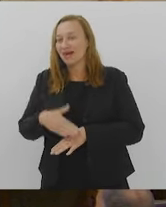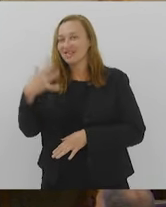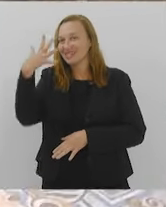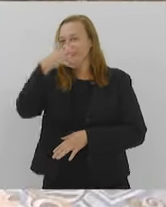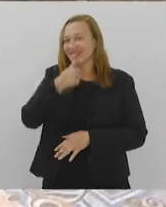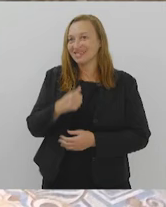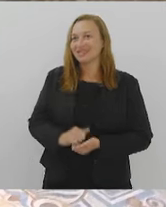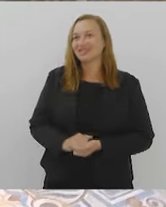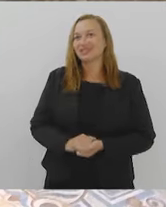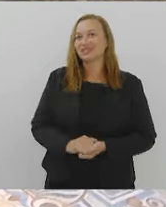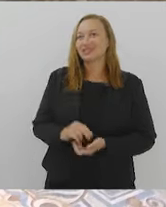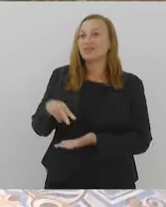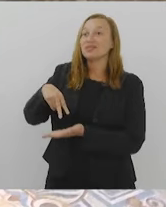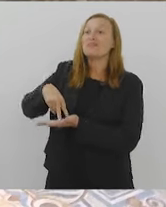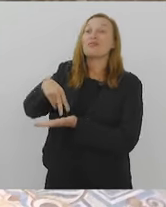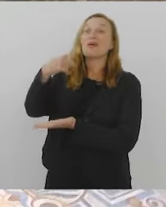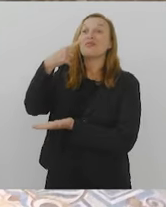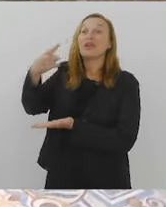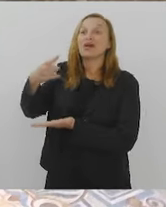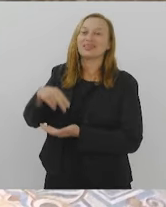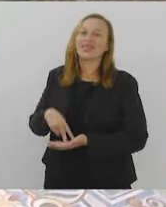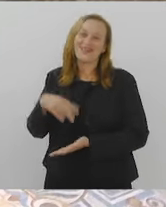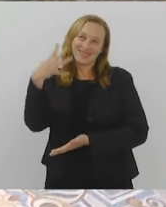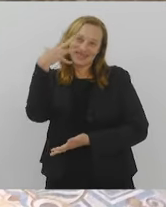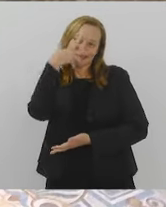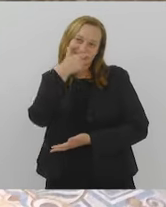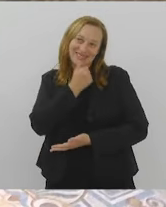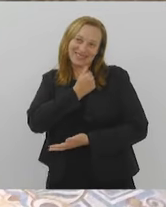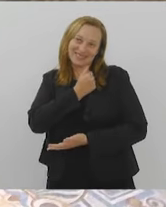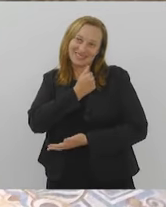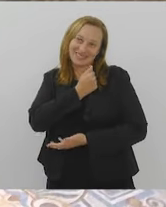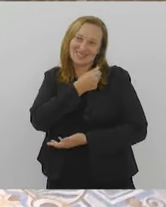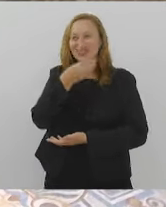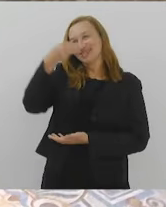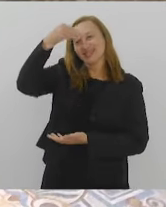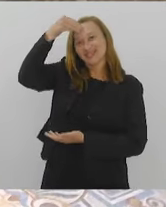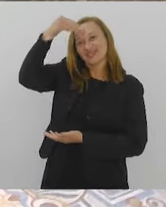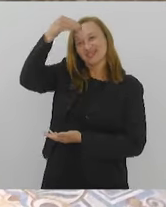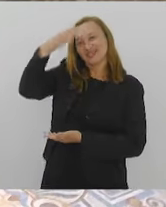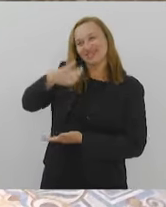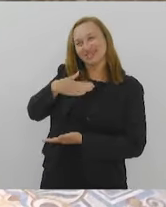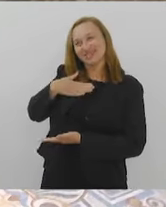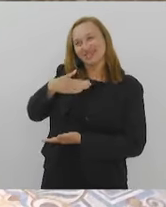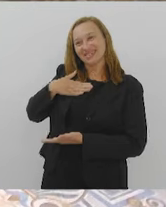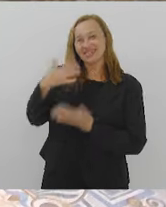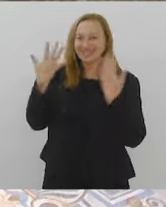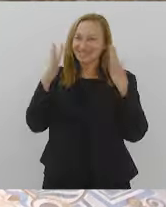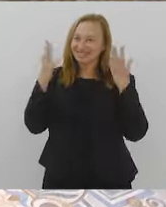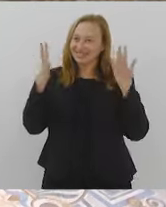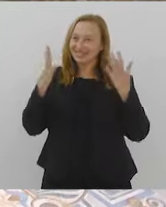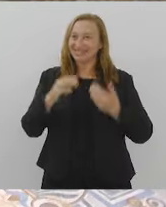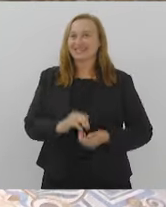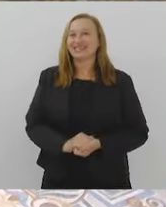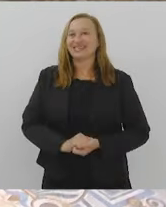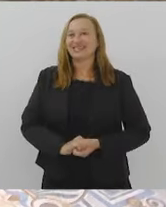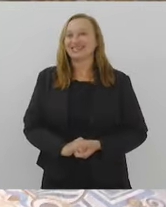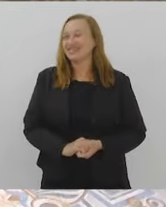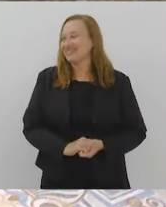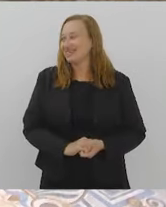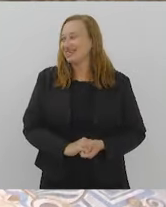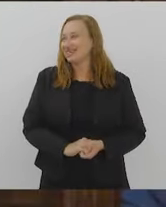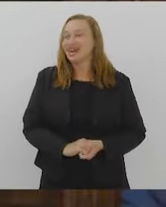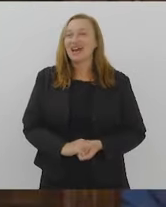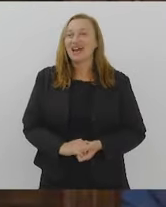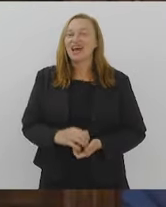favor. Olha que coisa linda que é a minha sobrinha. Uma salva de palmas. A minha